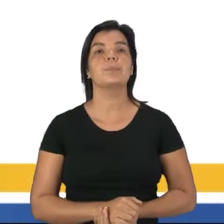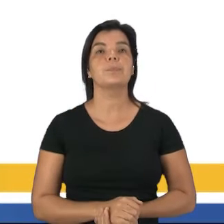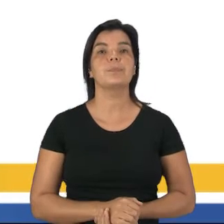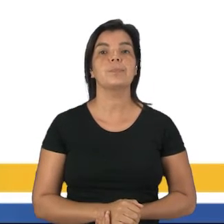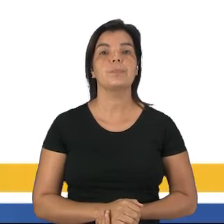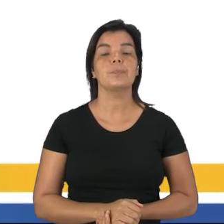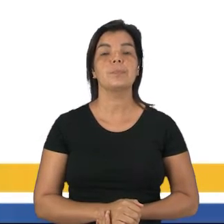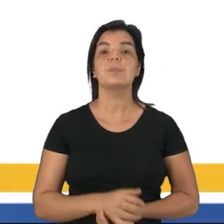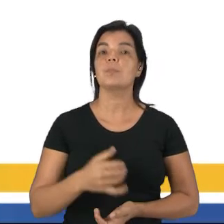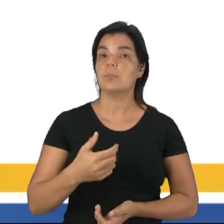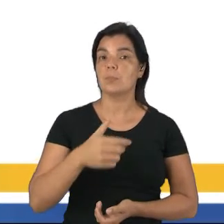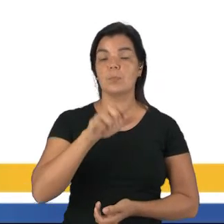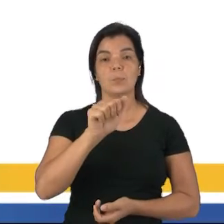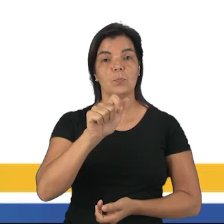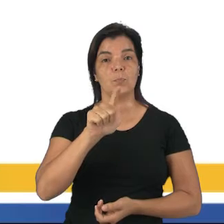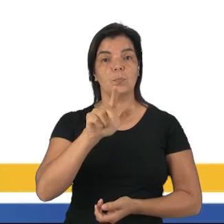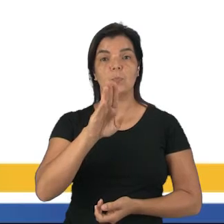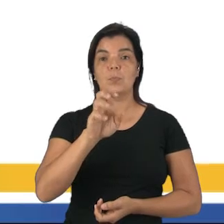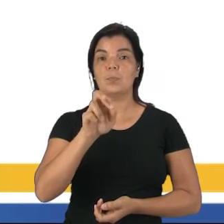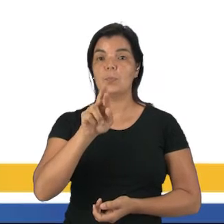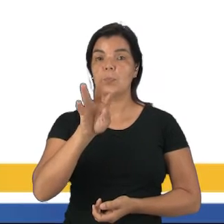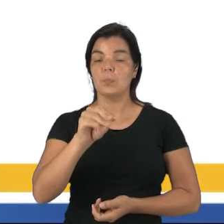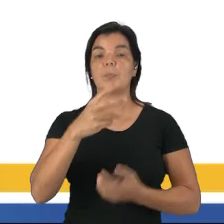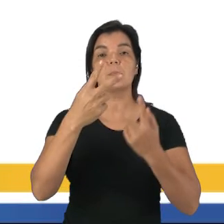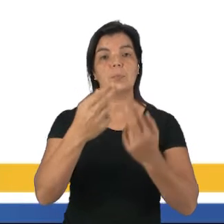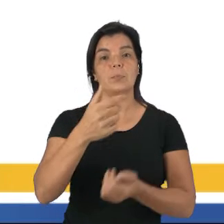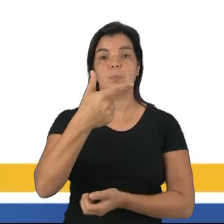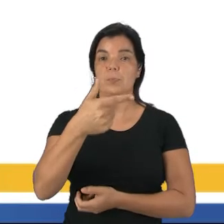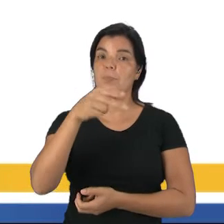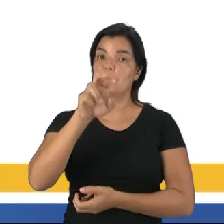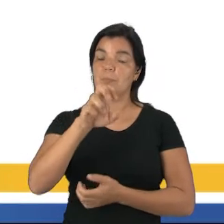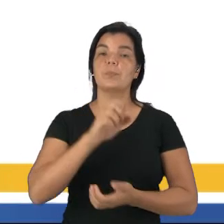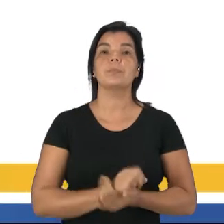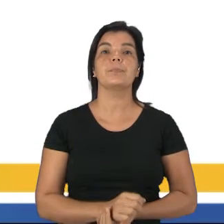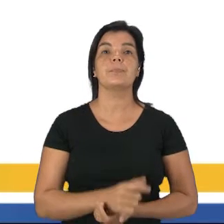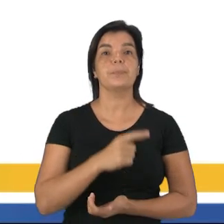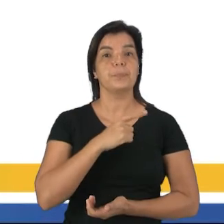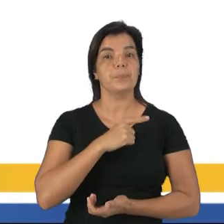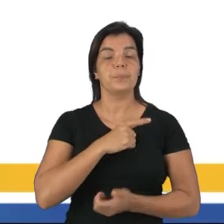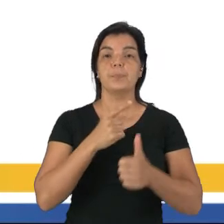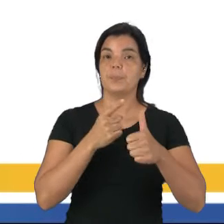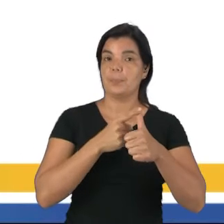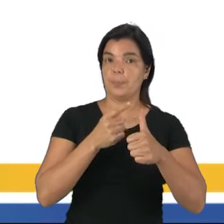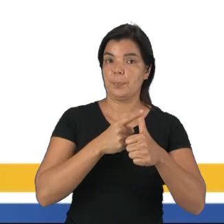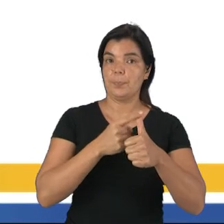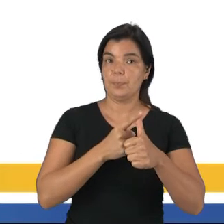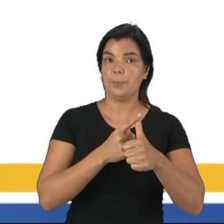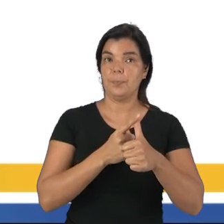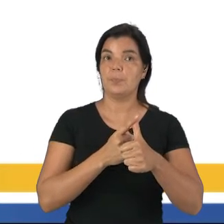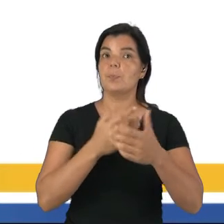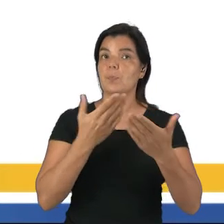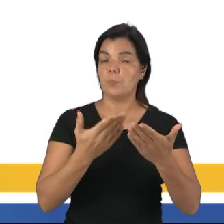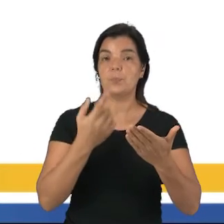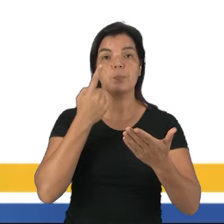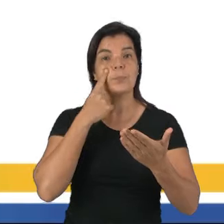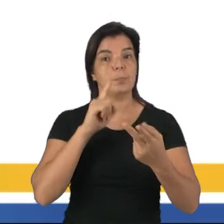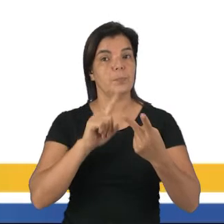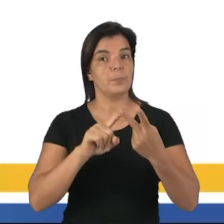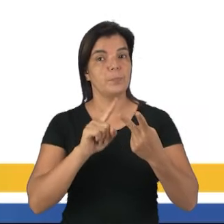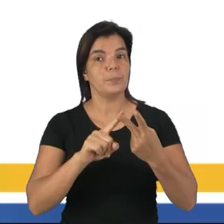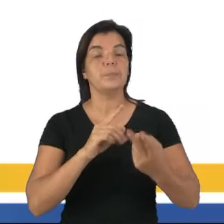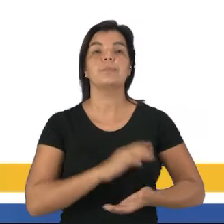a idade de Alberto é igual a 25. Obtive, no caso, a primeira incógnita, agora nós vamos trazer a